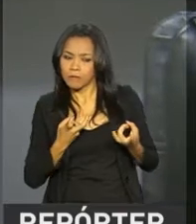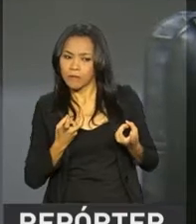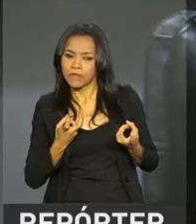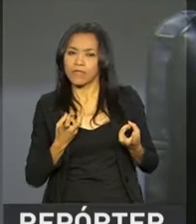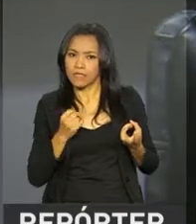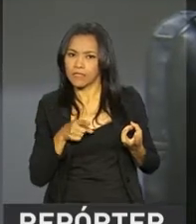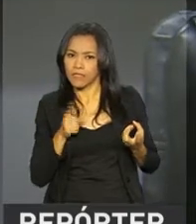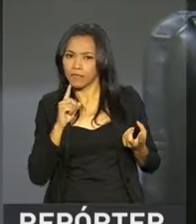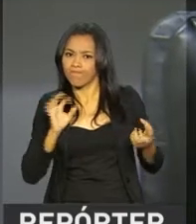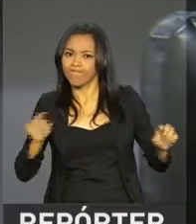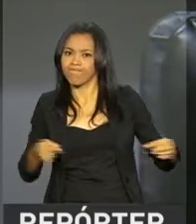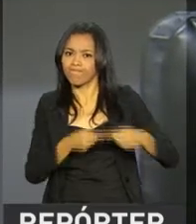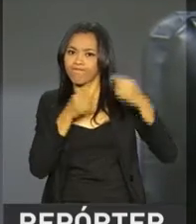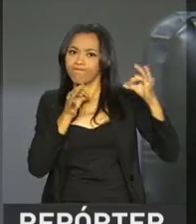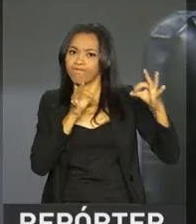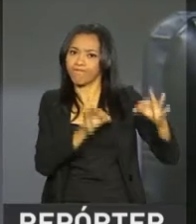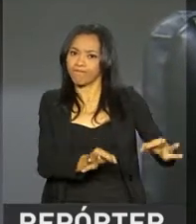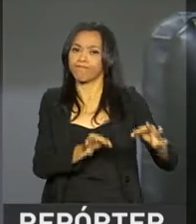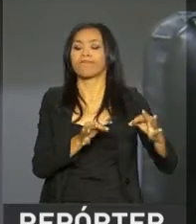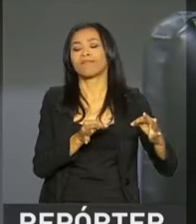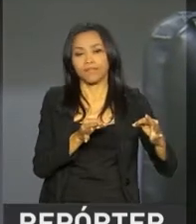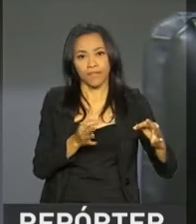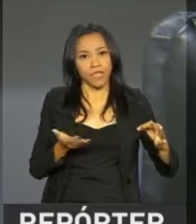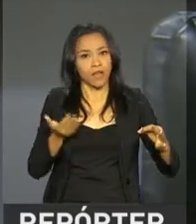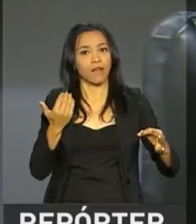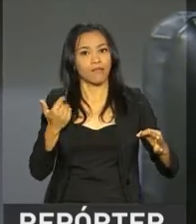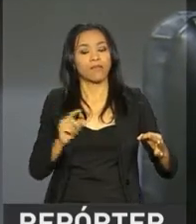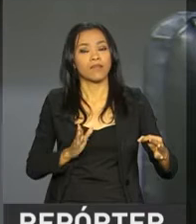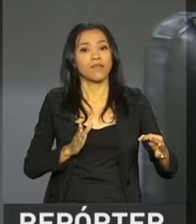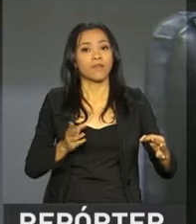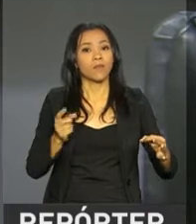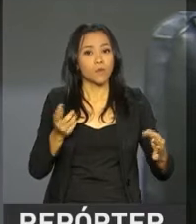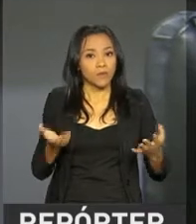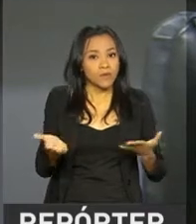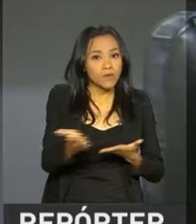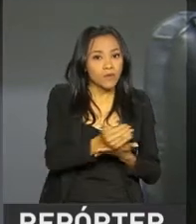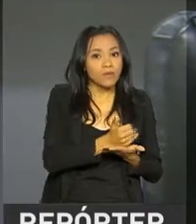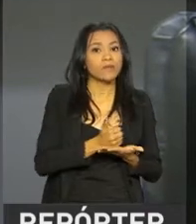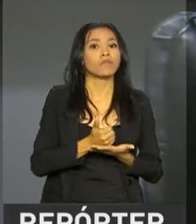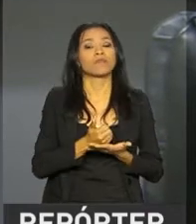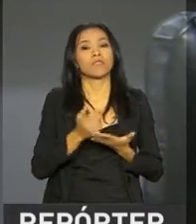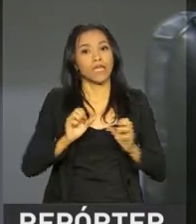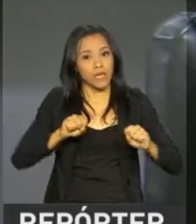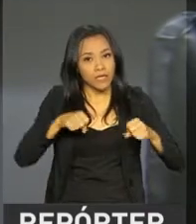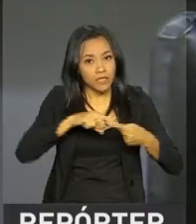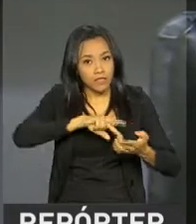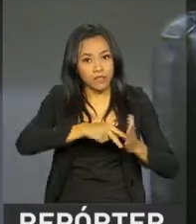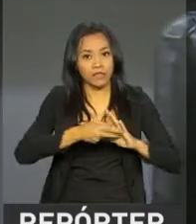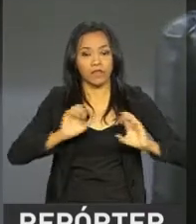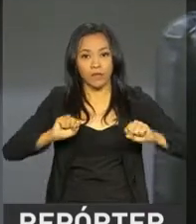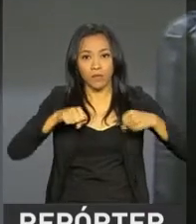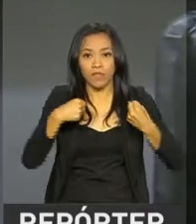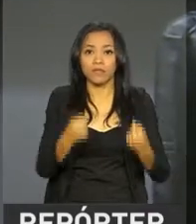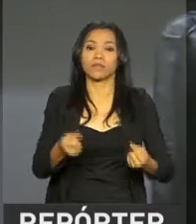fato aquilo se expressava como uma reação já favorável das receitas em relação à própria recuperação da economia que